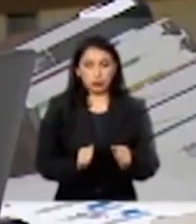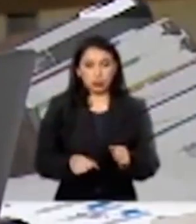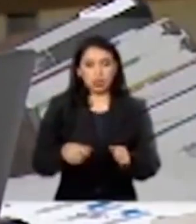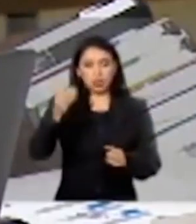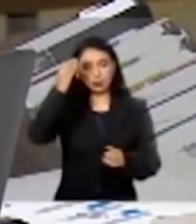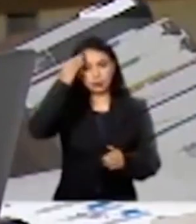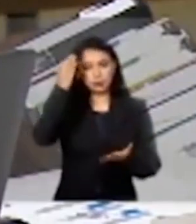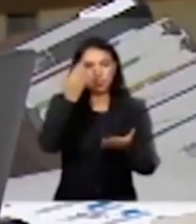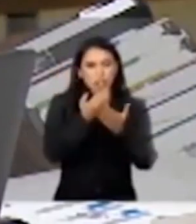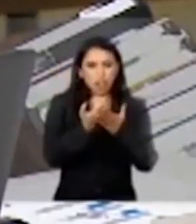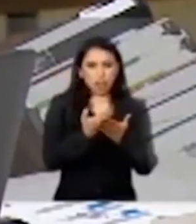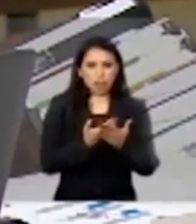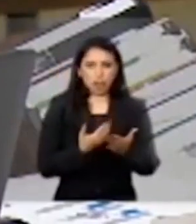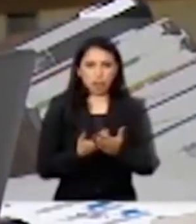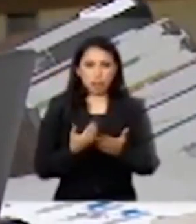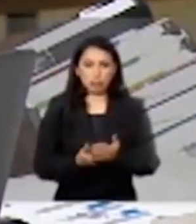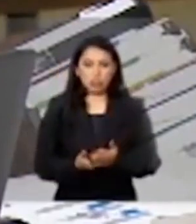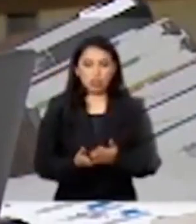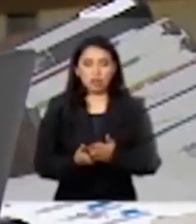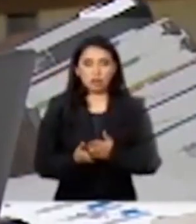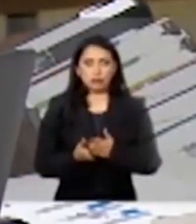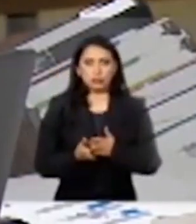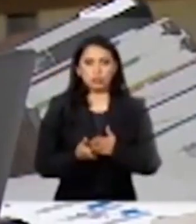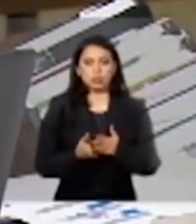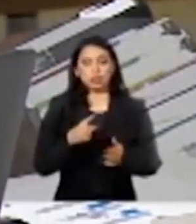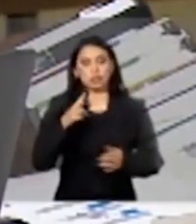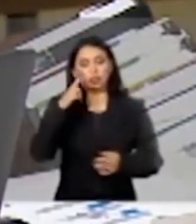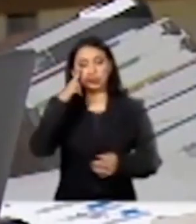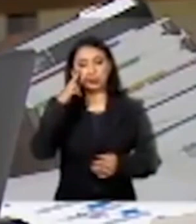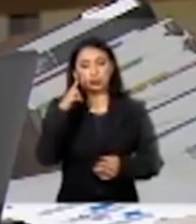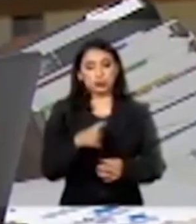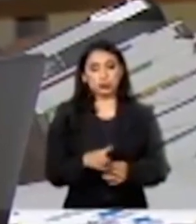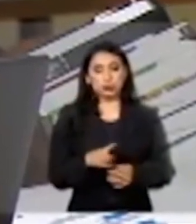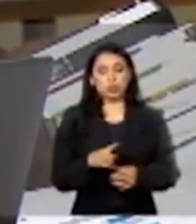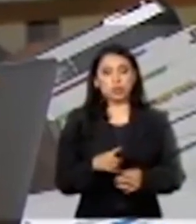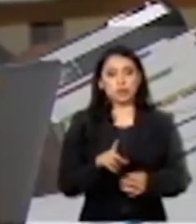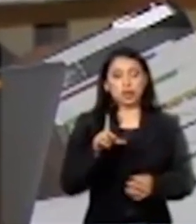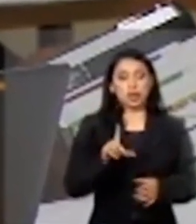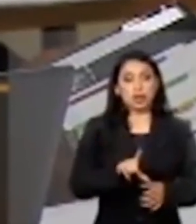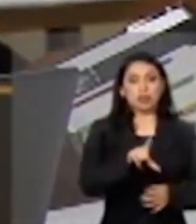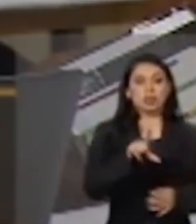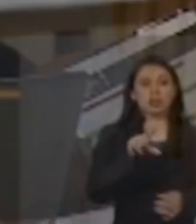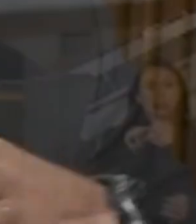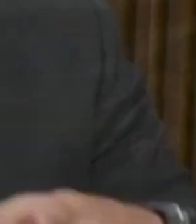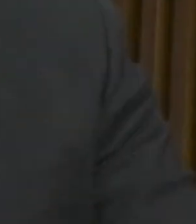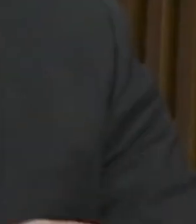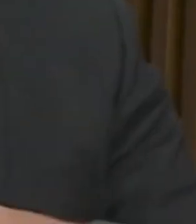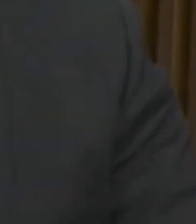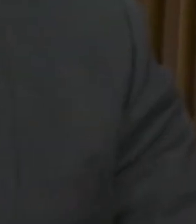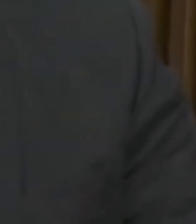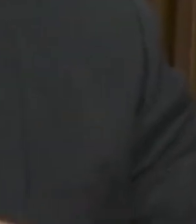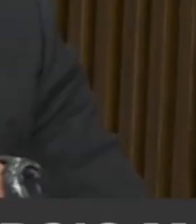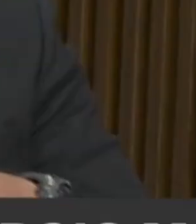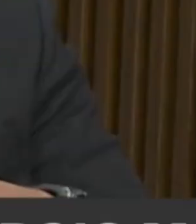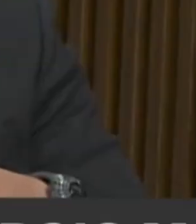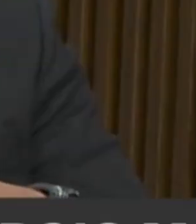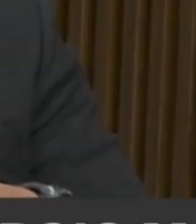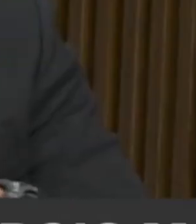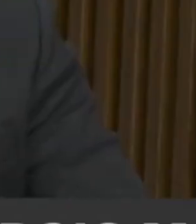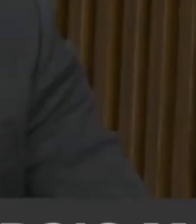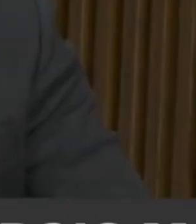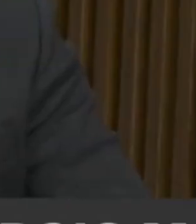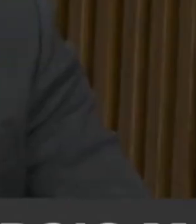sob relatoria do ministro Ricardo Lewandowski, que remeteu os autos ao órgão para seu parecer. Então, pessoal, investigação